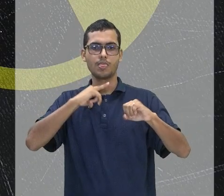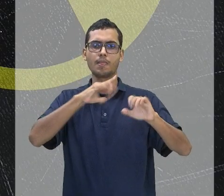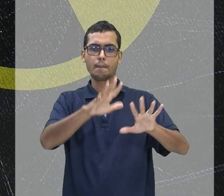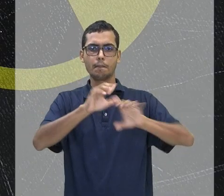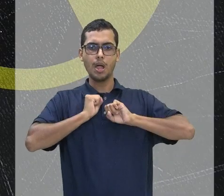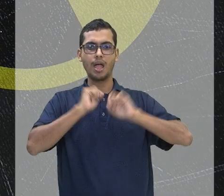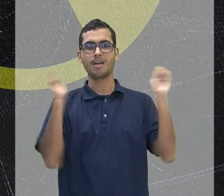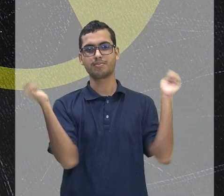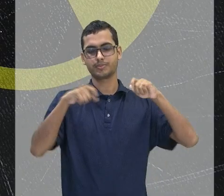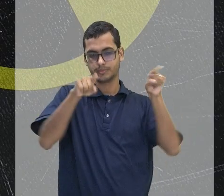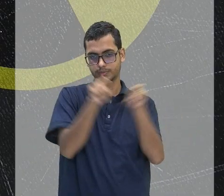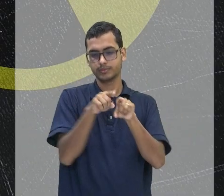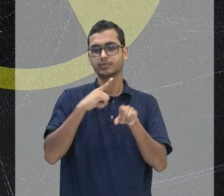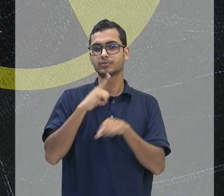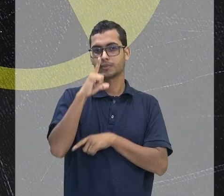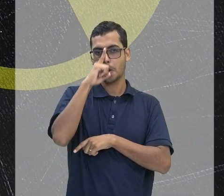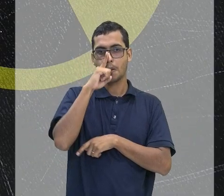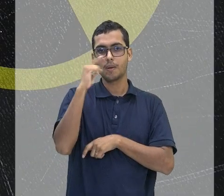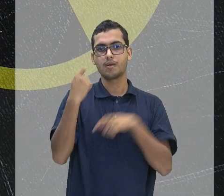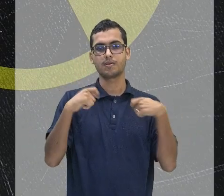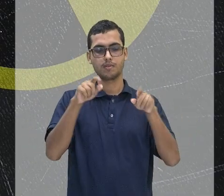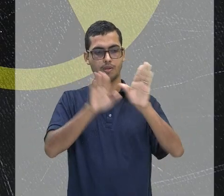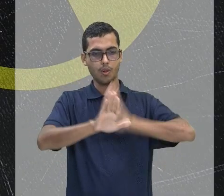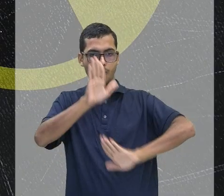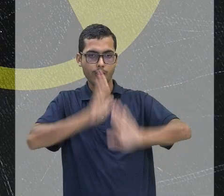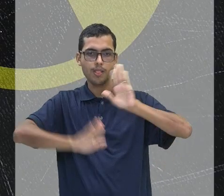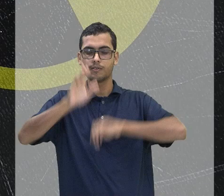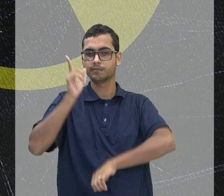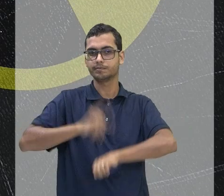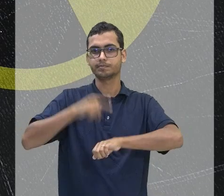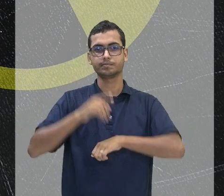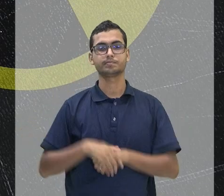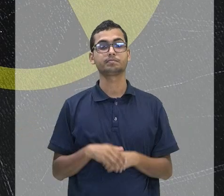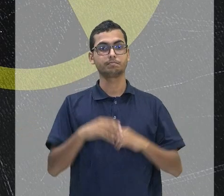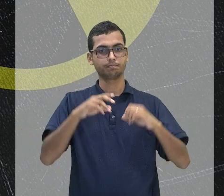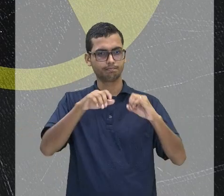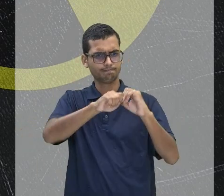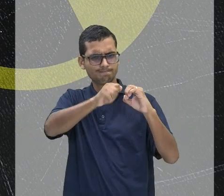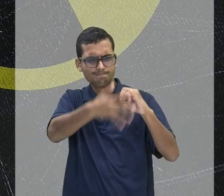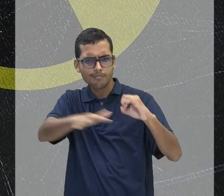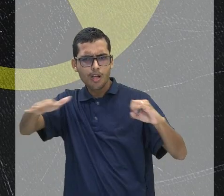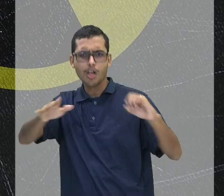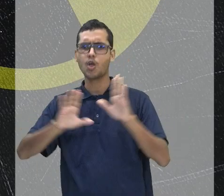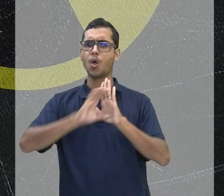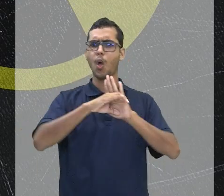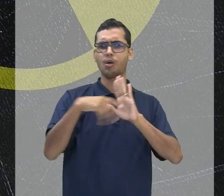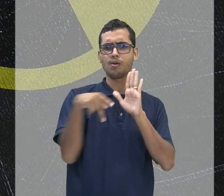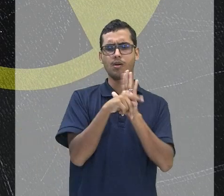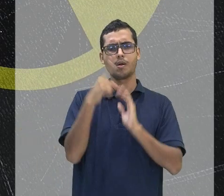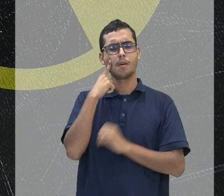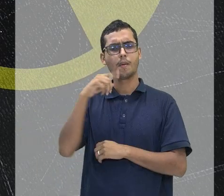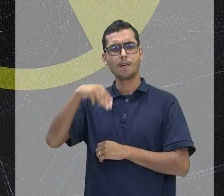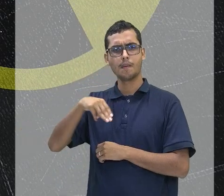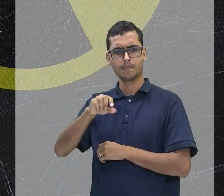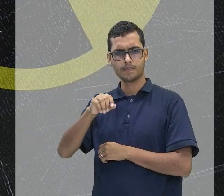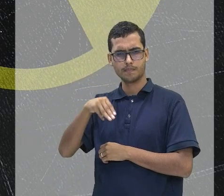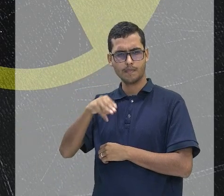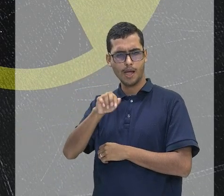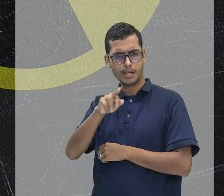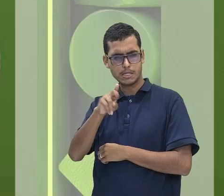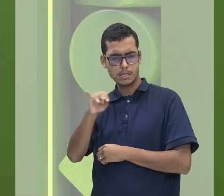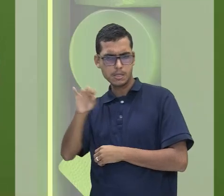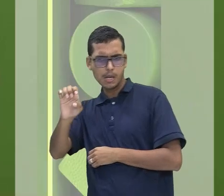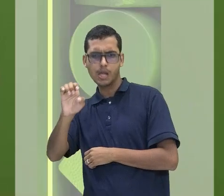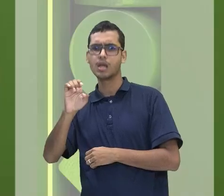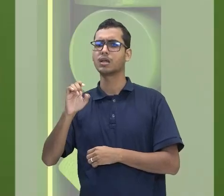de exposição aí negativa à radioatividade foi a própria Marie Curie, onde, durante seu trabalho, ela não conhecia ainda